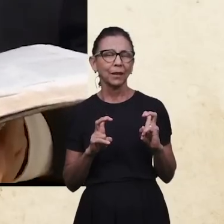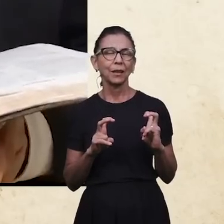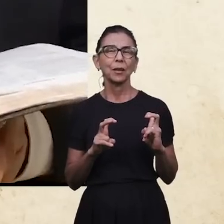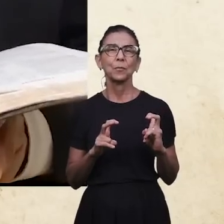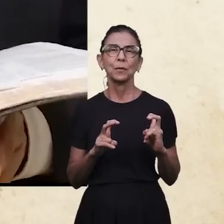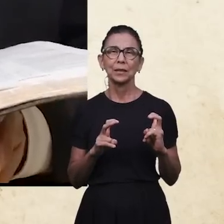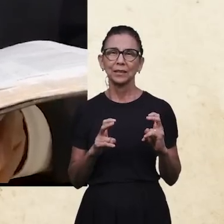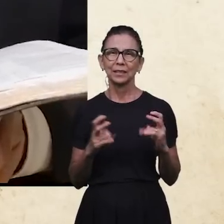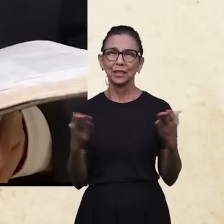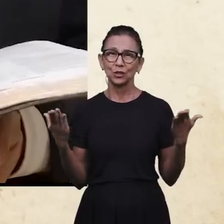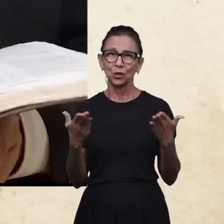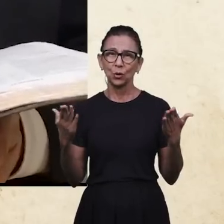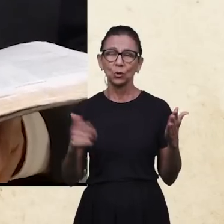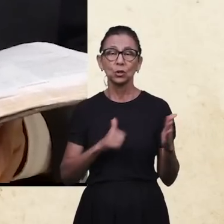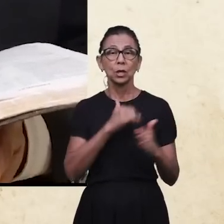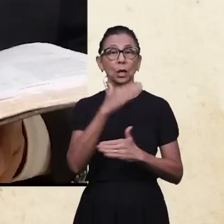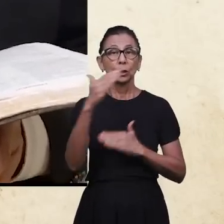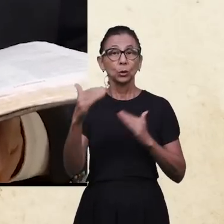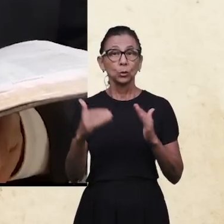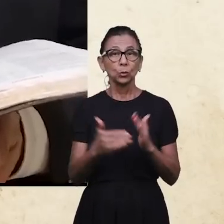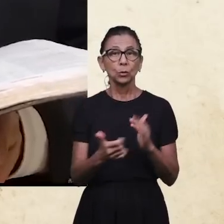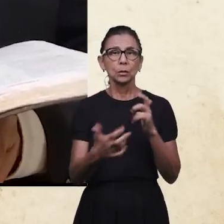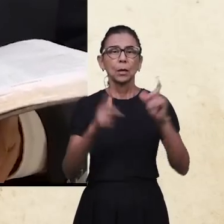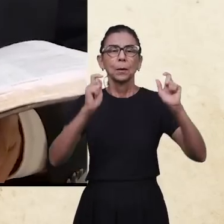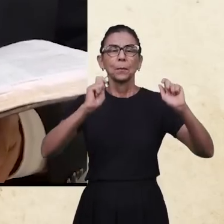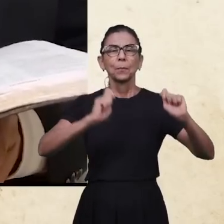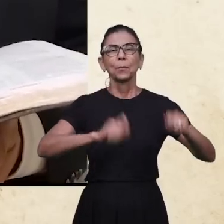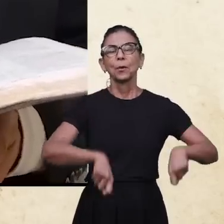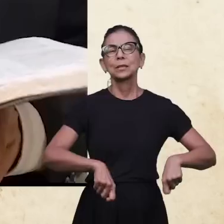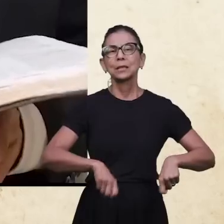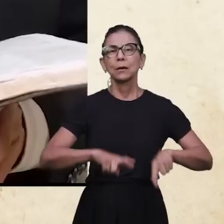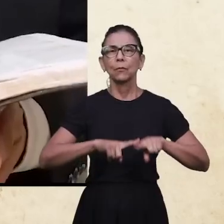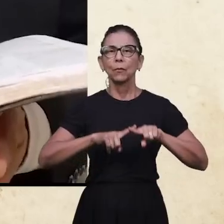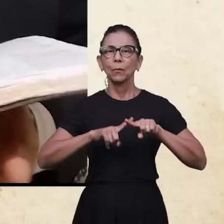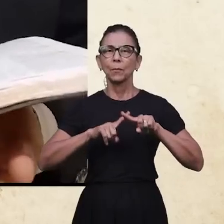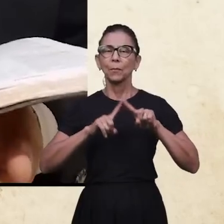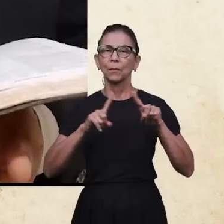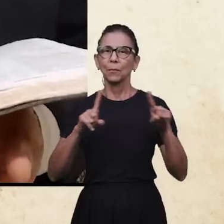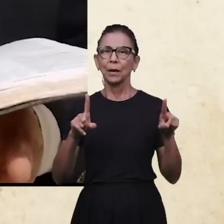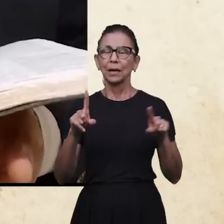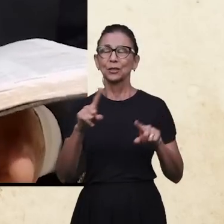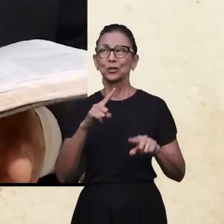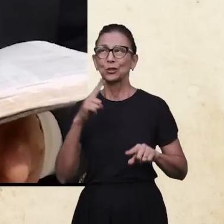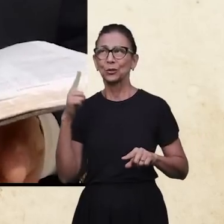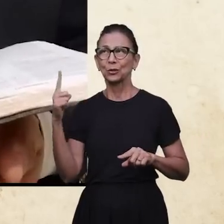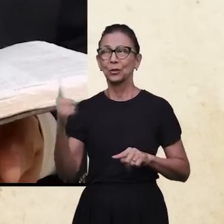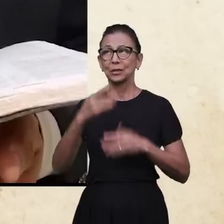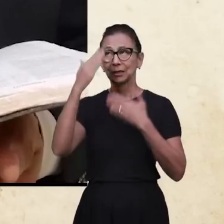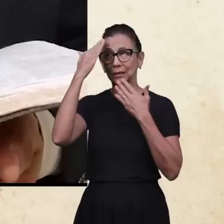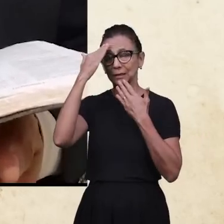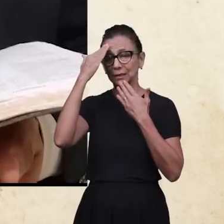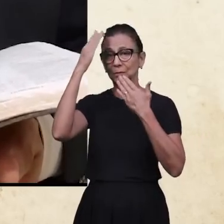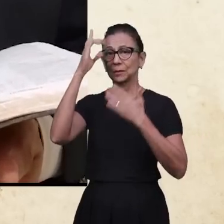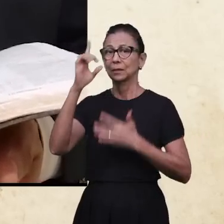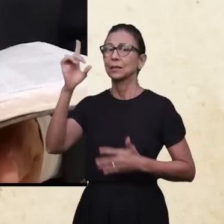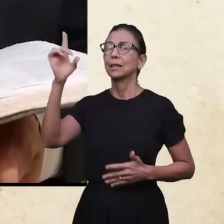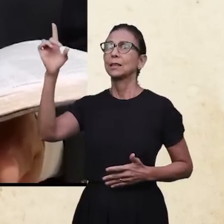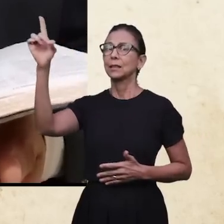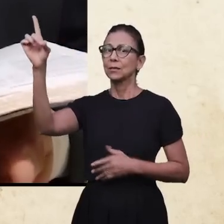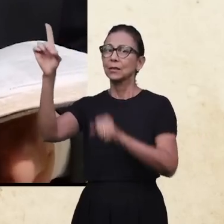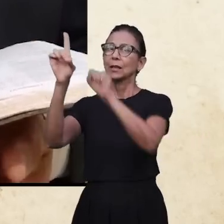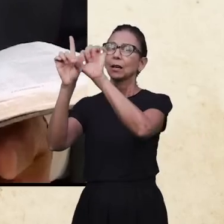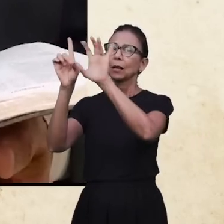tema hoje, todas as coisas me são lícitas. Nós louvamos a Deus